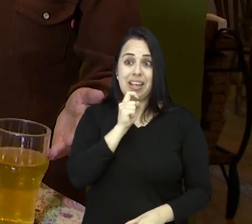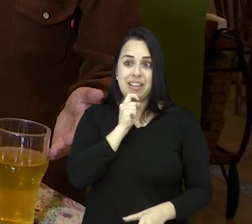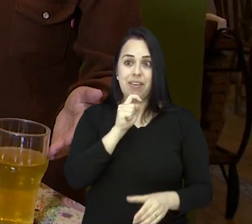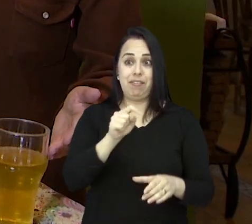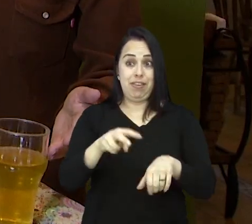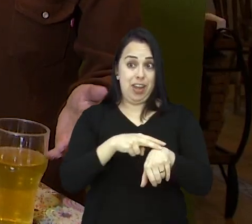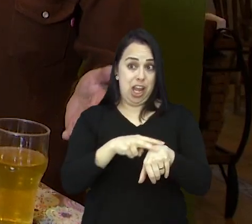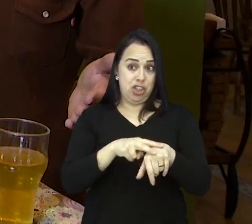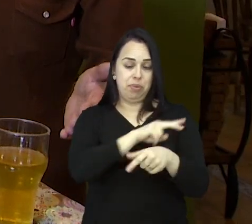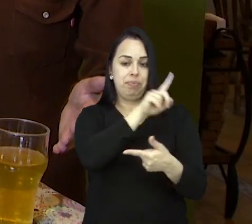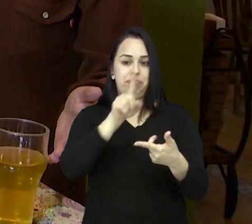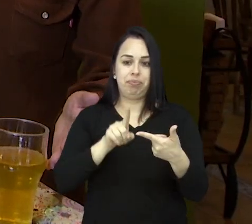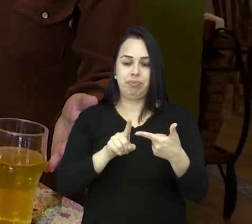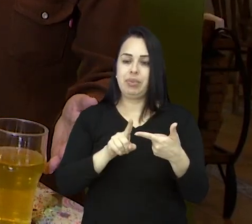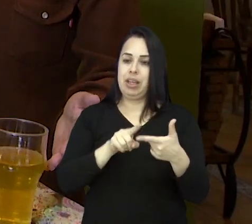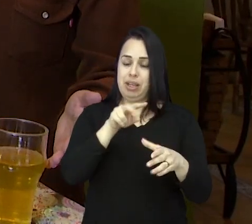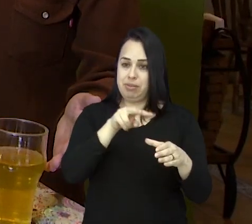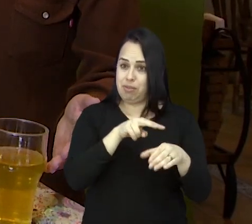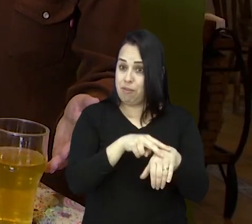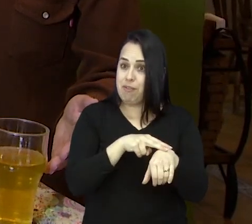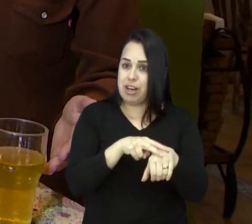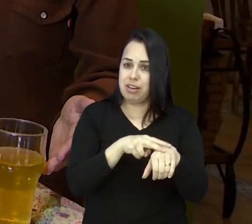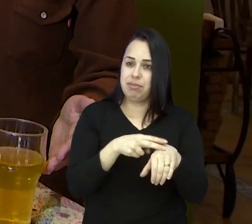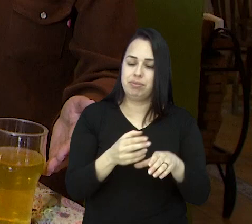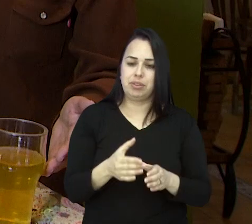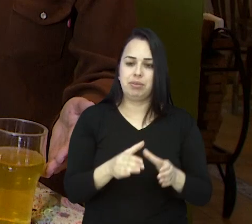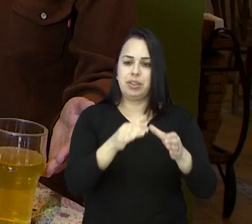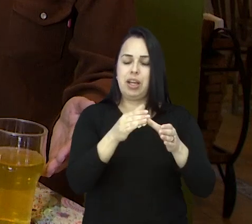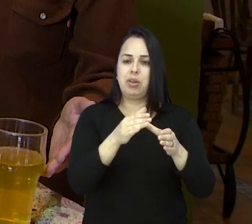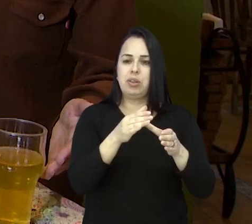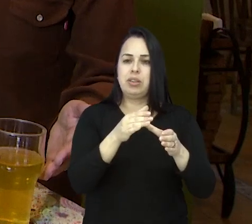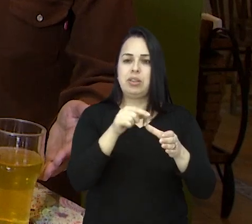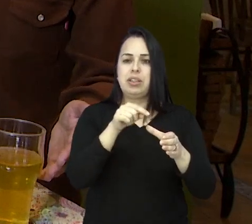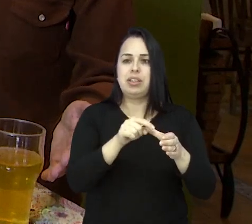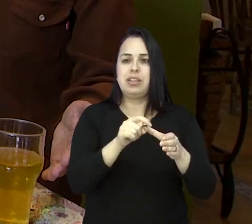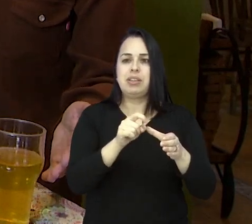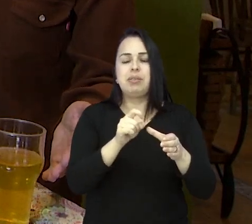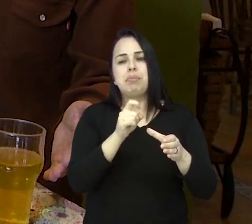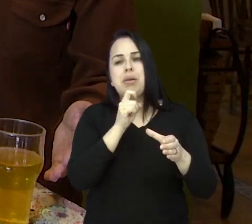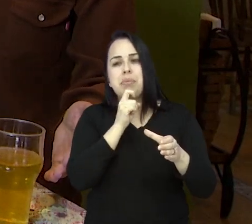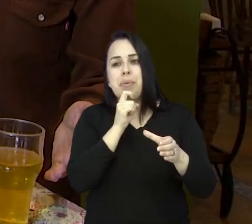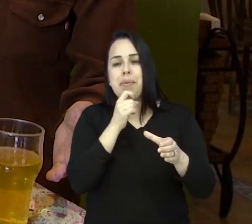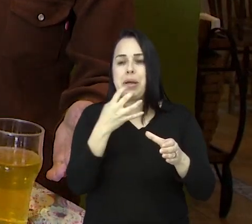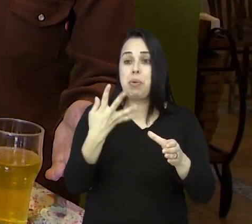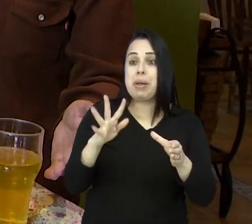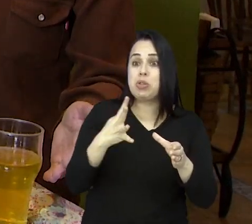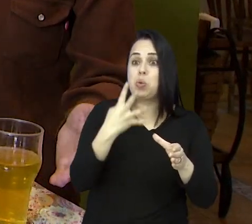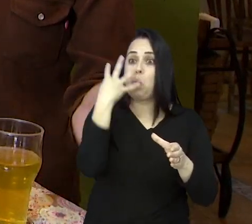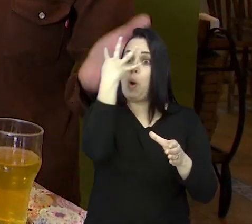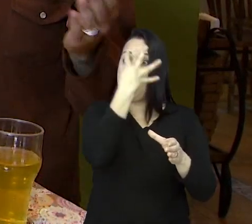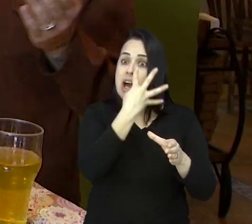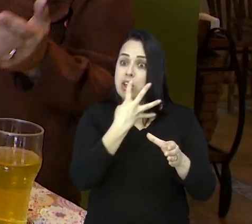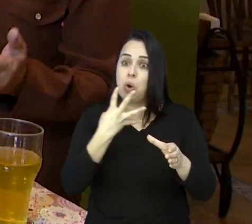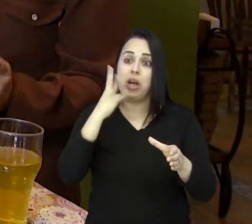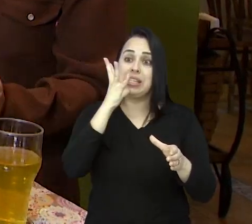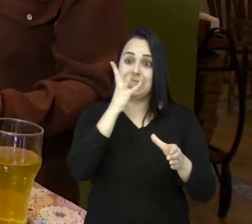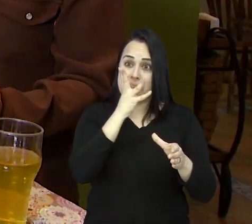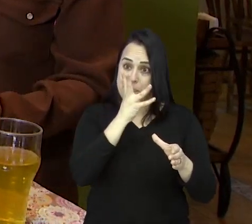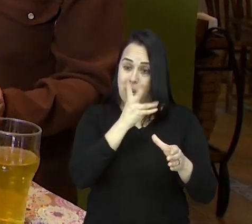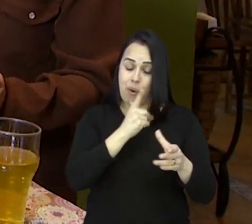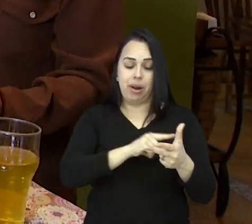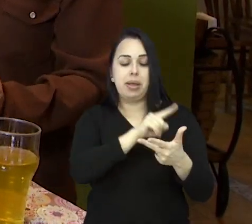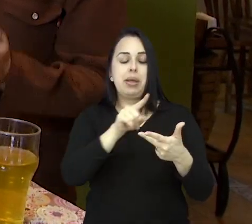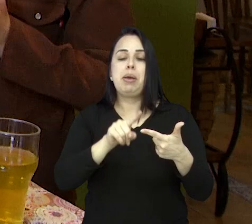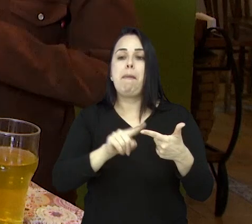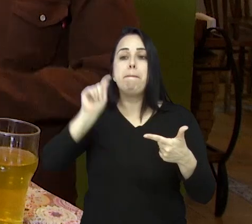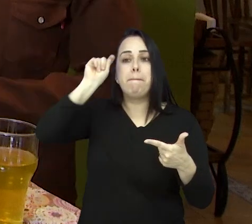chá verde. O chá verde, ele tem uma infusão a frio de mínimo de 4 horas. E tem aqui o chá